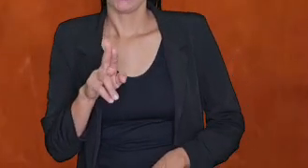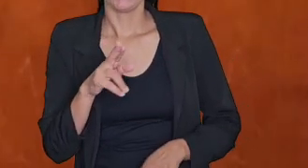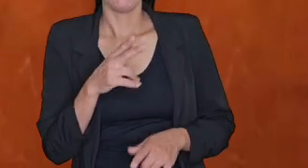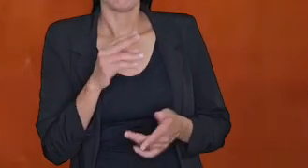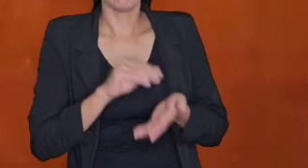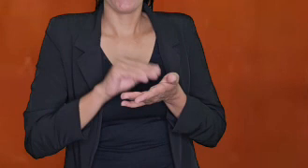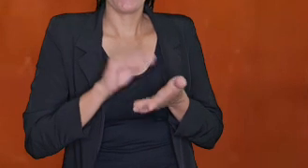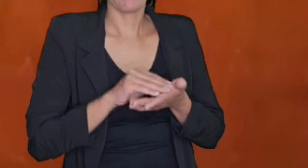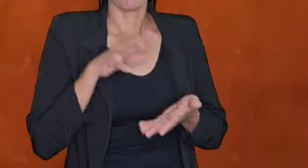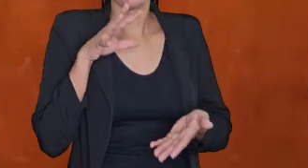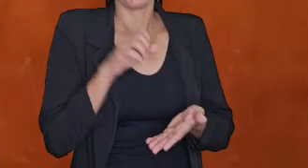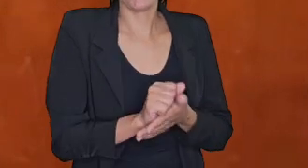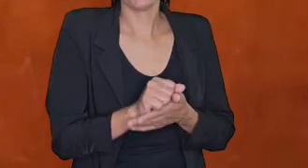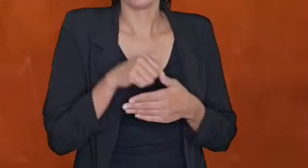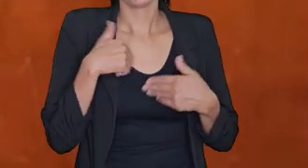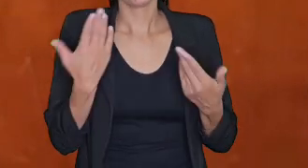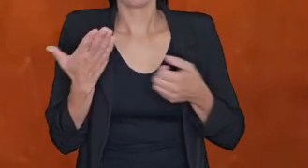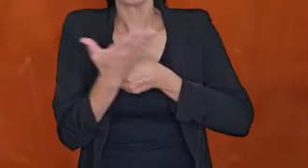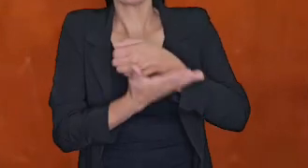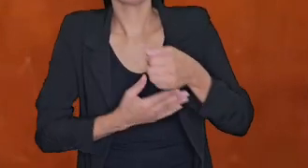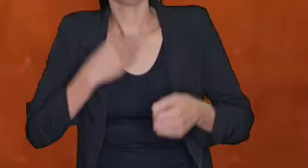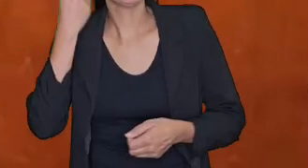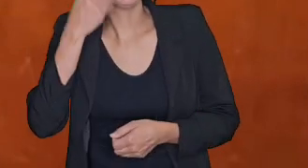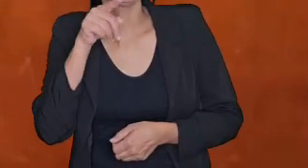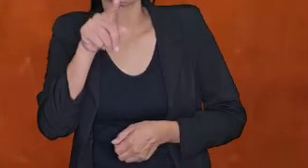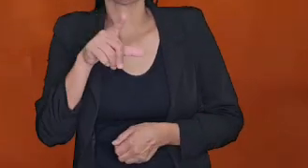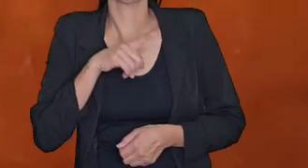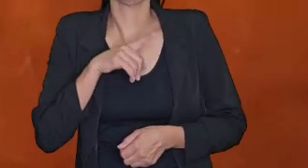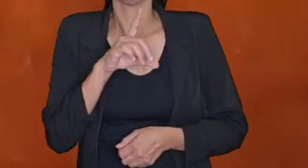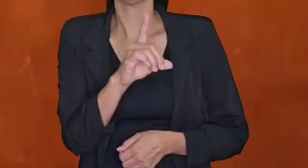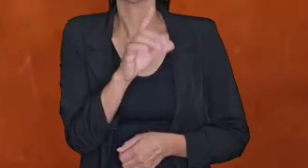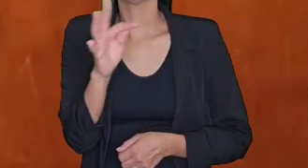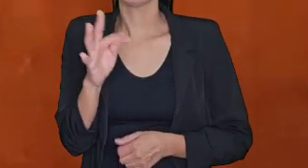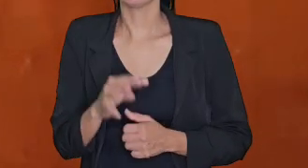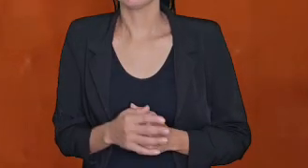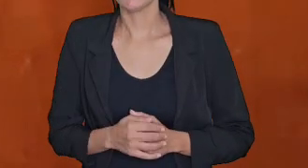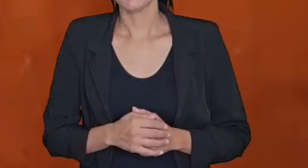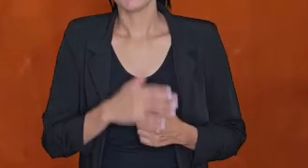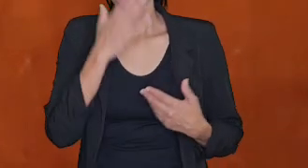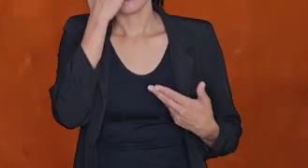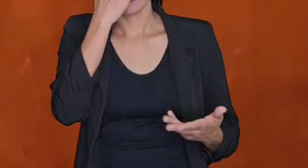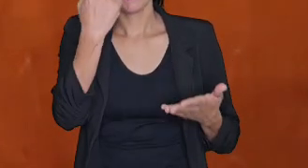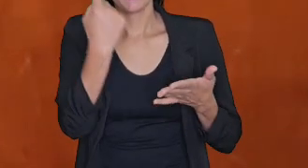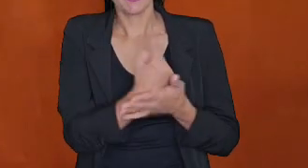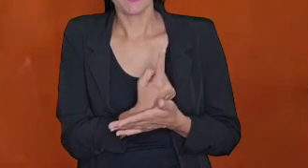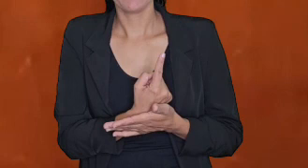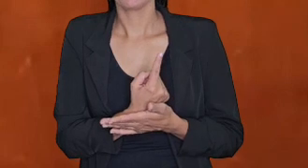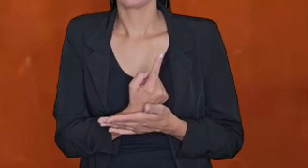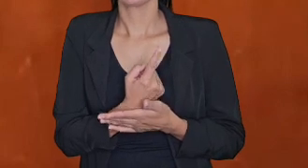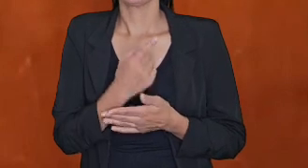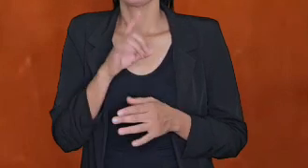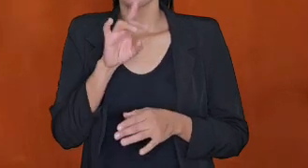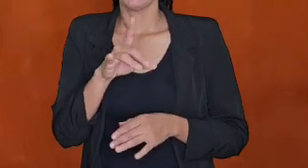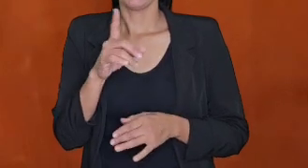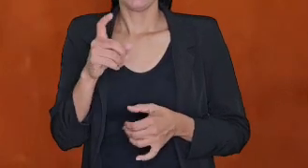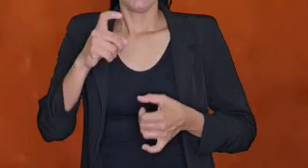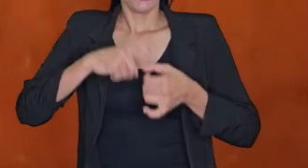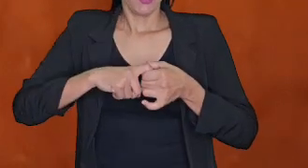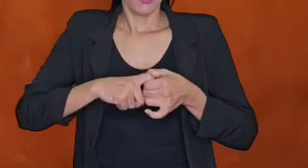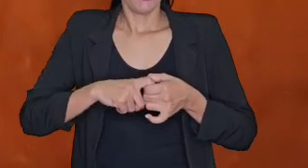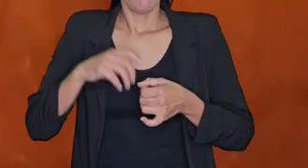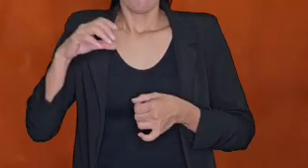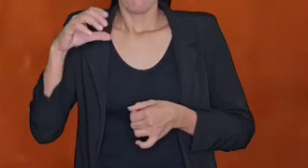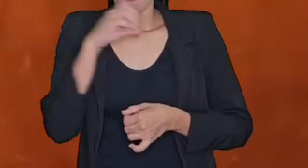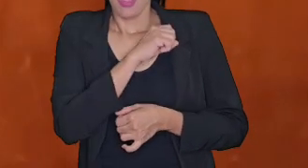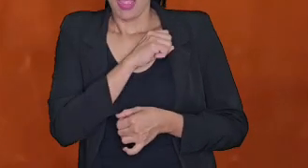dizer, pode ter o IPTU e não ter o registro, né? Qual que é a base da experiência que vocês têm no Distrito Federal? Agradeço aí pela